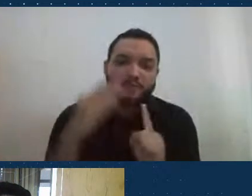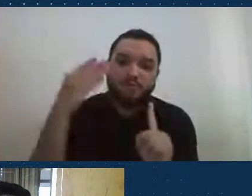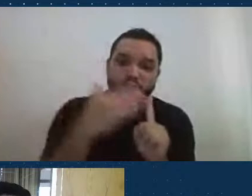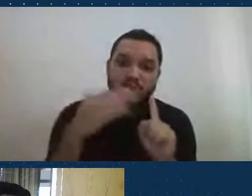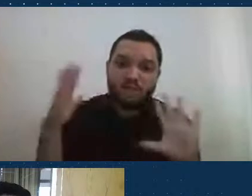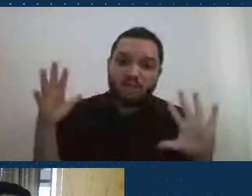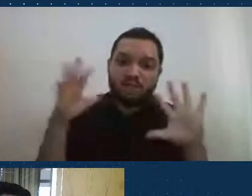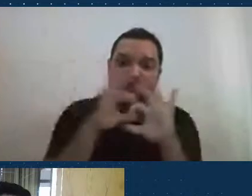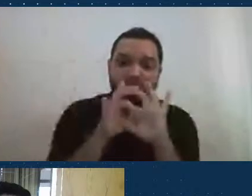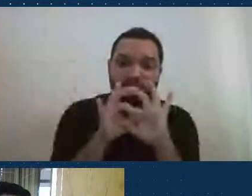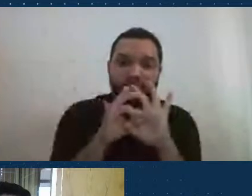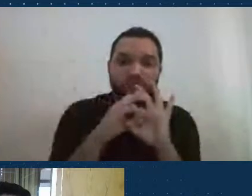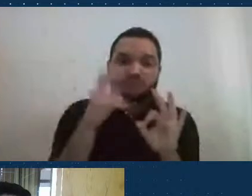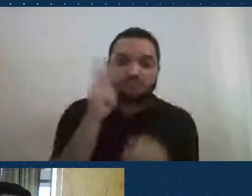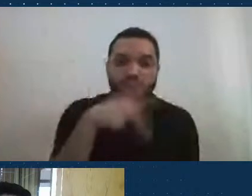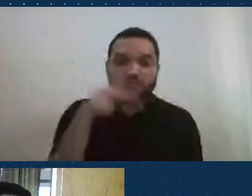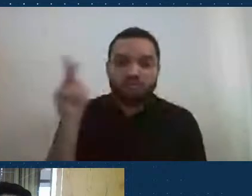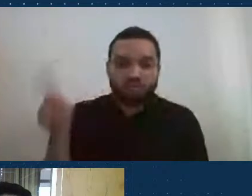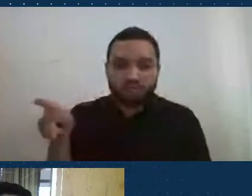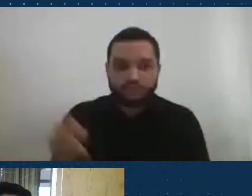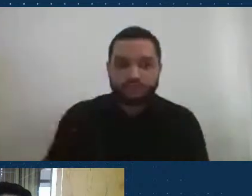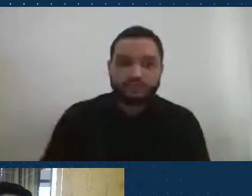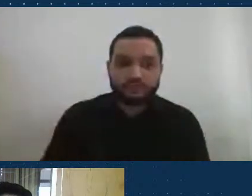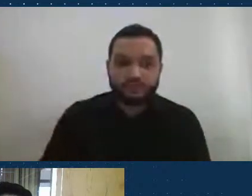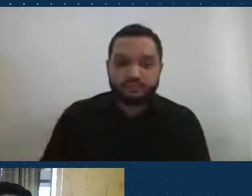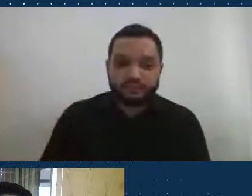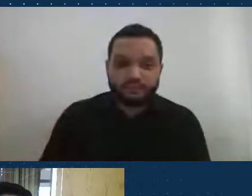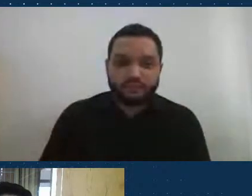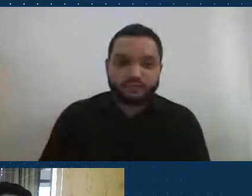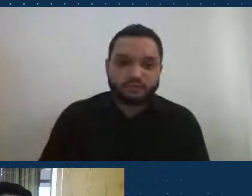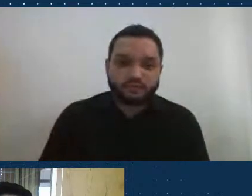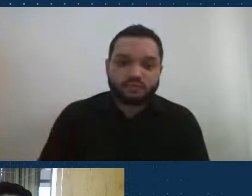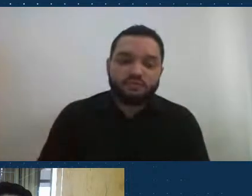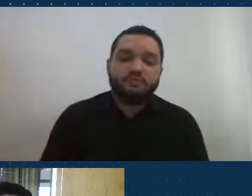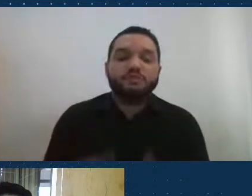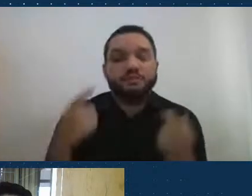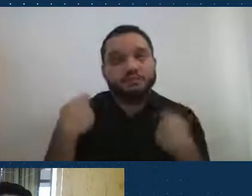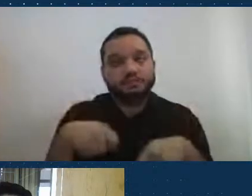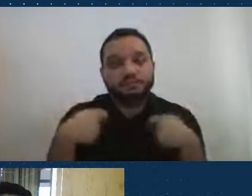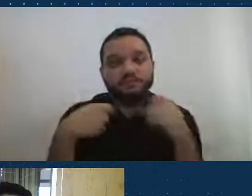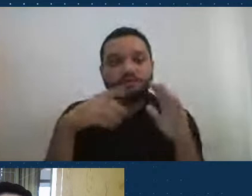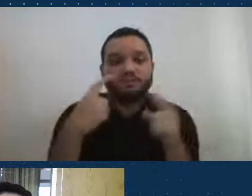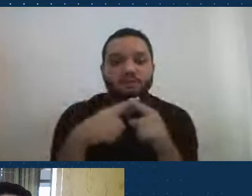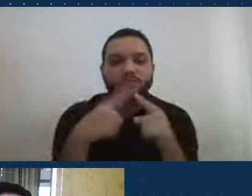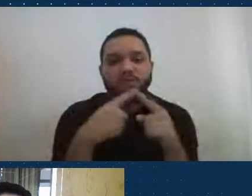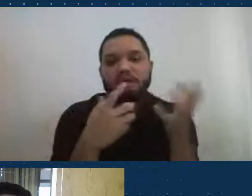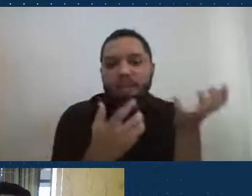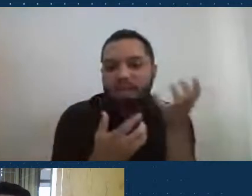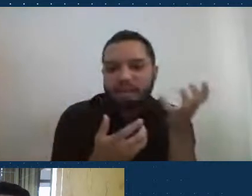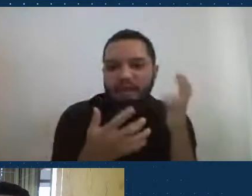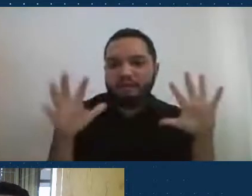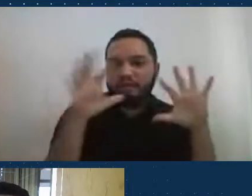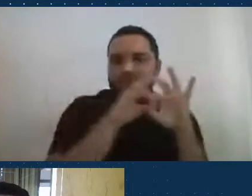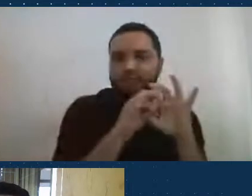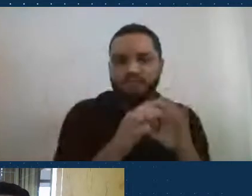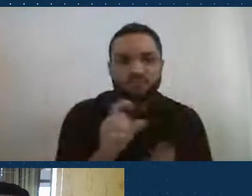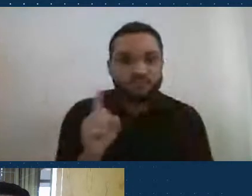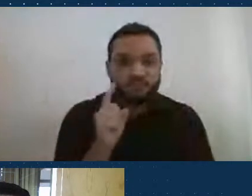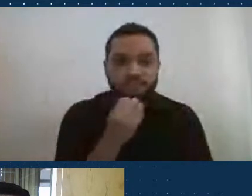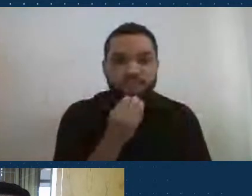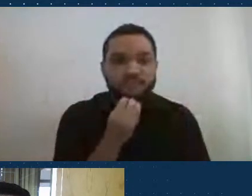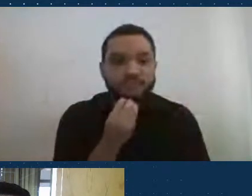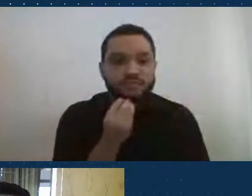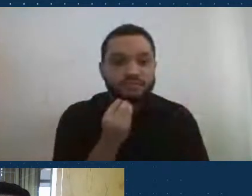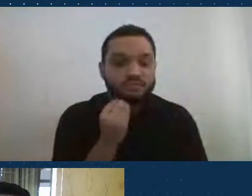dos professores, né, seja assim, não, eu vou ter que pesquisar isso só porque aquele professor daquela linha estuda isso. Mas ele já estuda